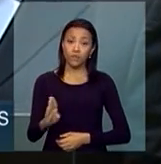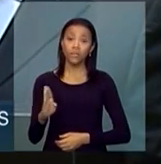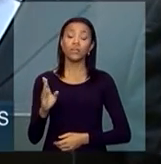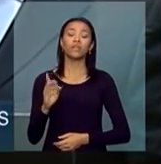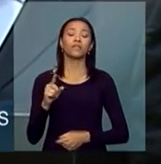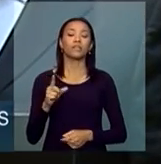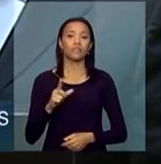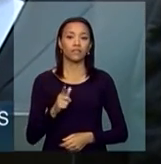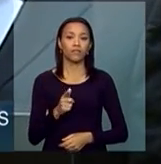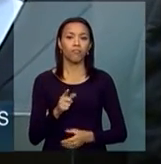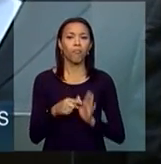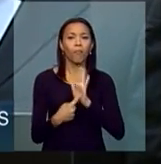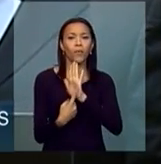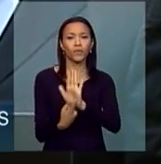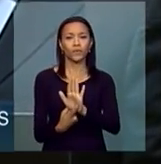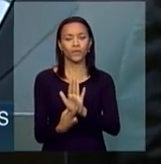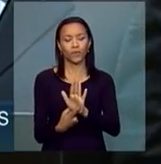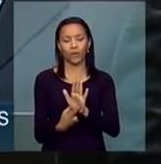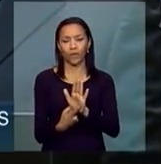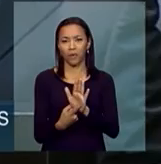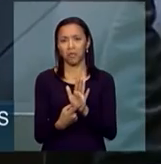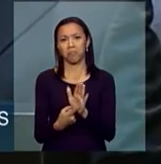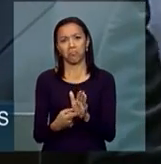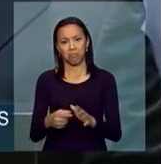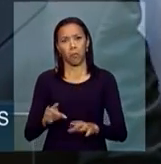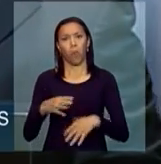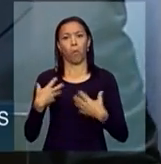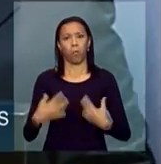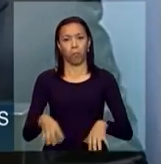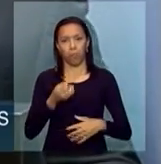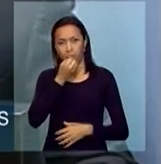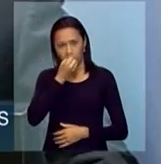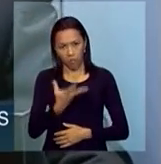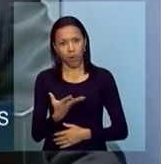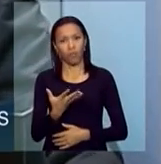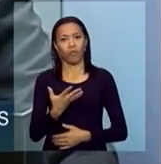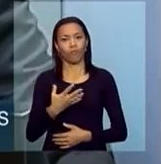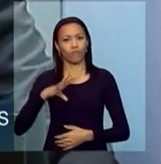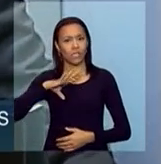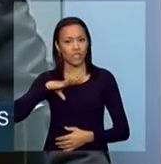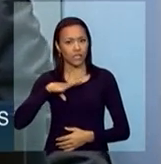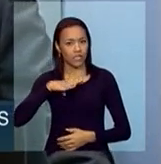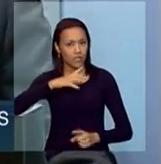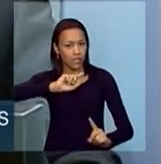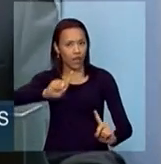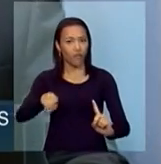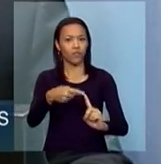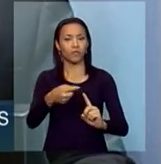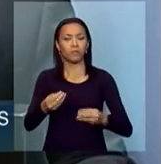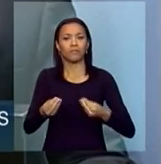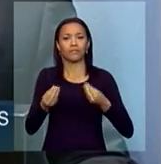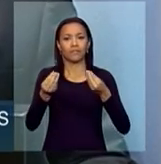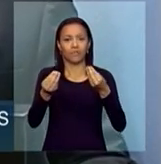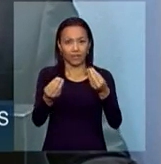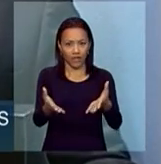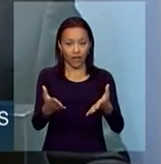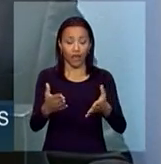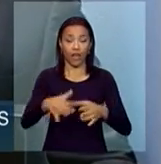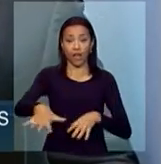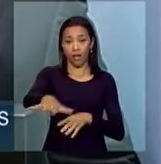vezes uma força impressionante. Quando se dá um desafio à rede do Banco do